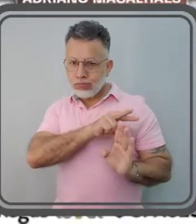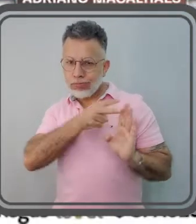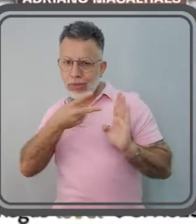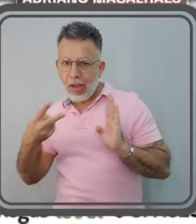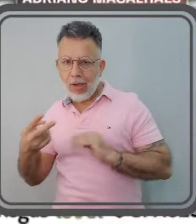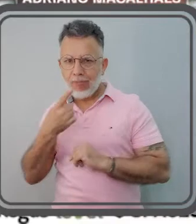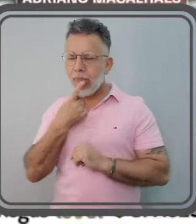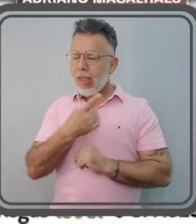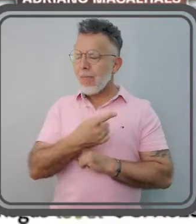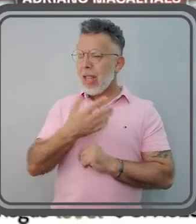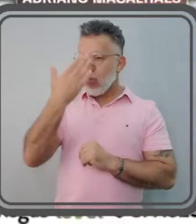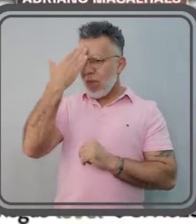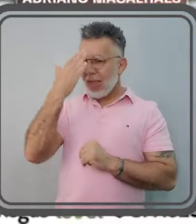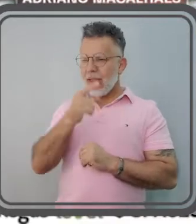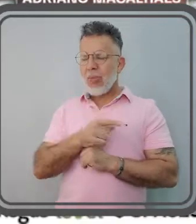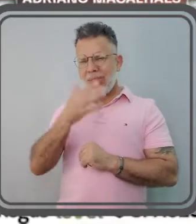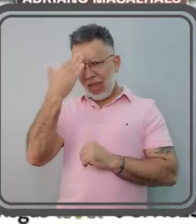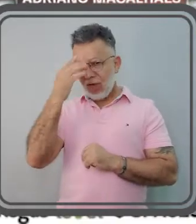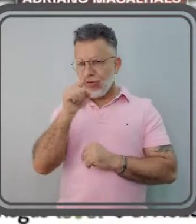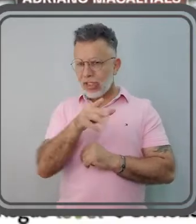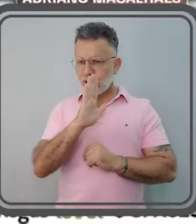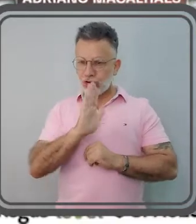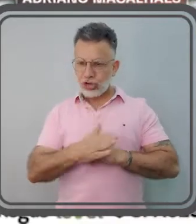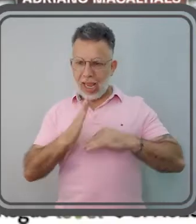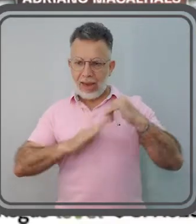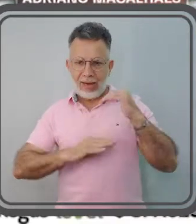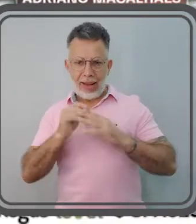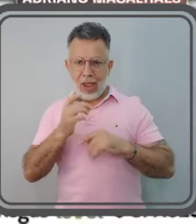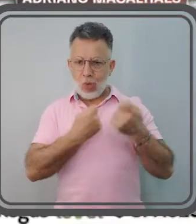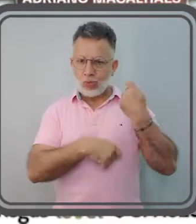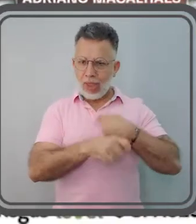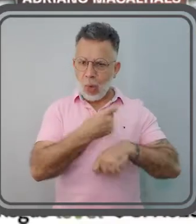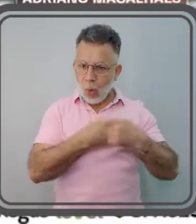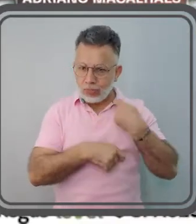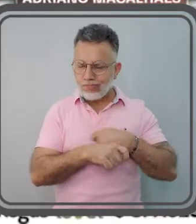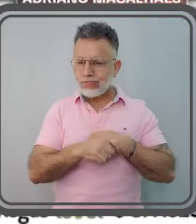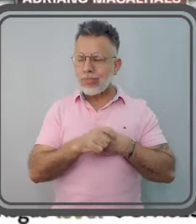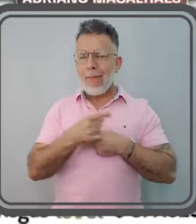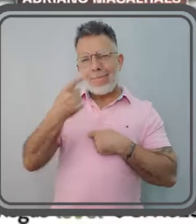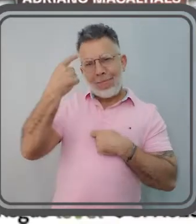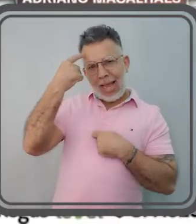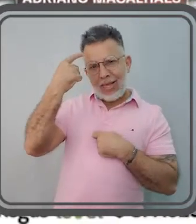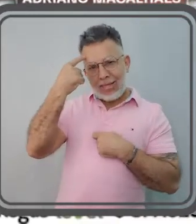negócio pensando no modelo de crescimento através do franchise.